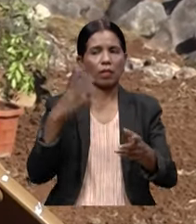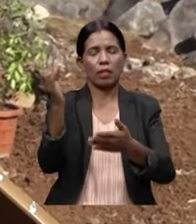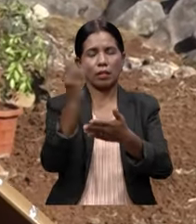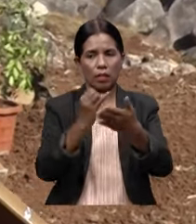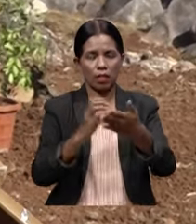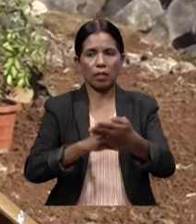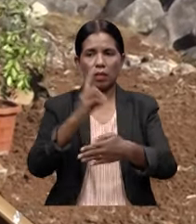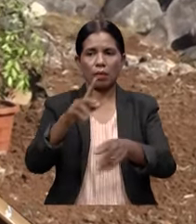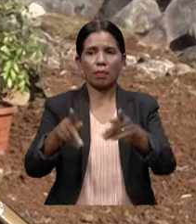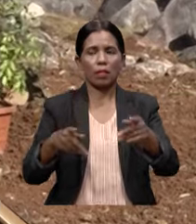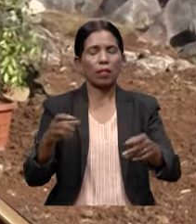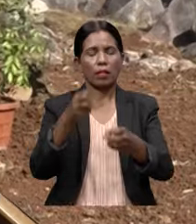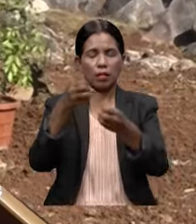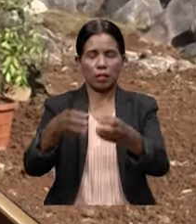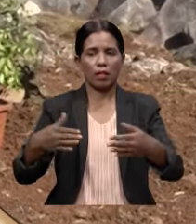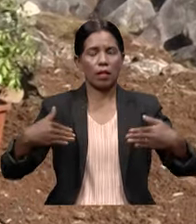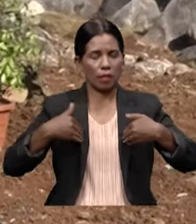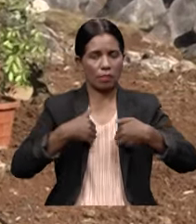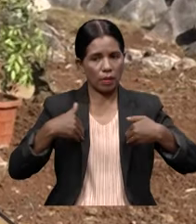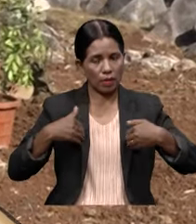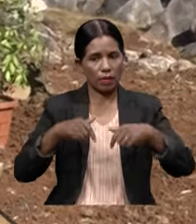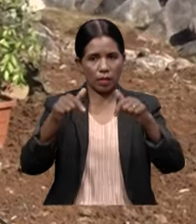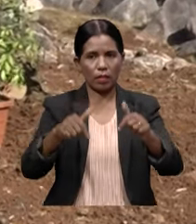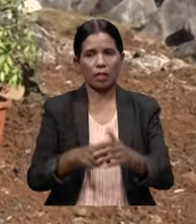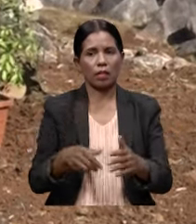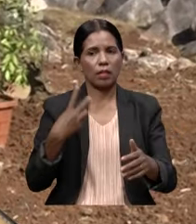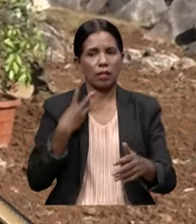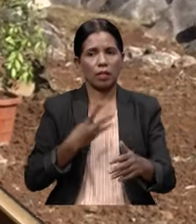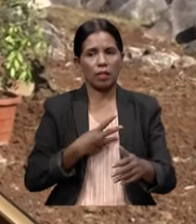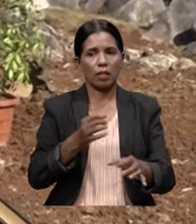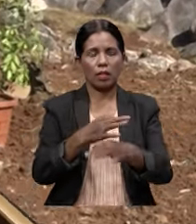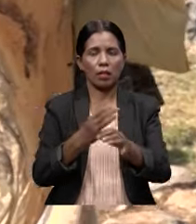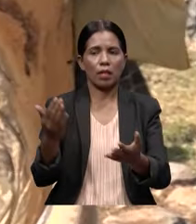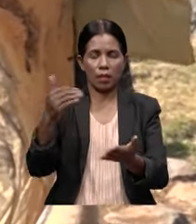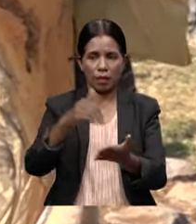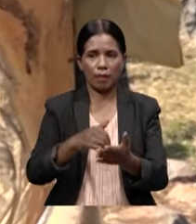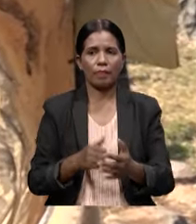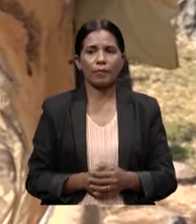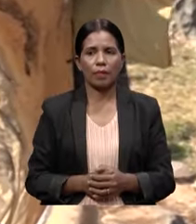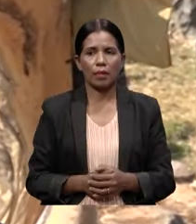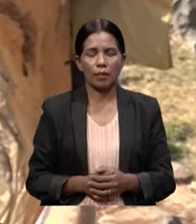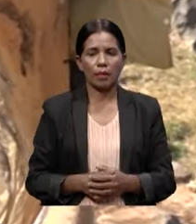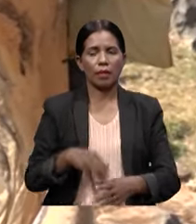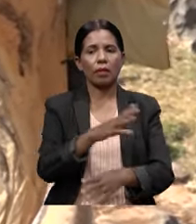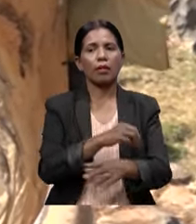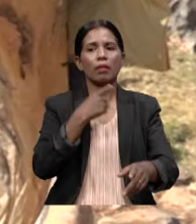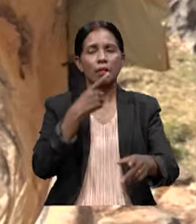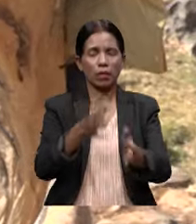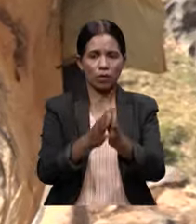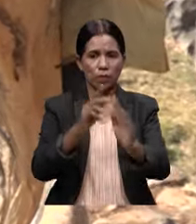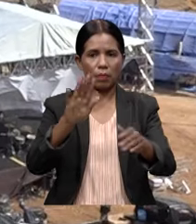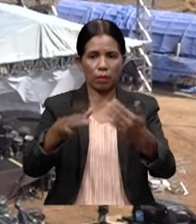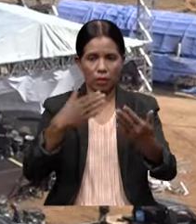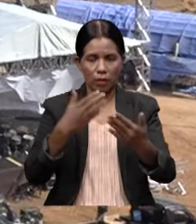e comunidade sira musuzi kona sira ne ne be animal sira. Ne beita hadia tande. Zestor turi turismo comunitário Rabilau, custo da